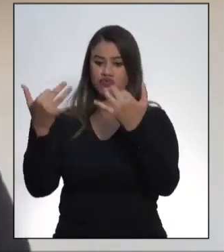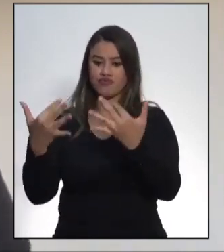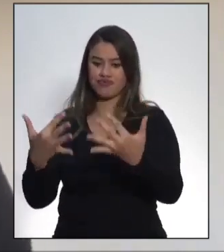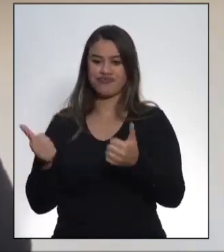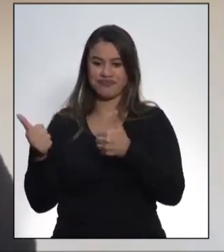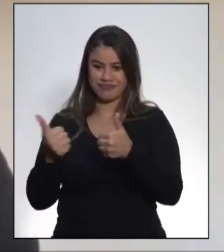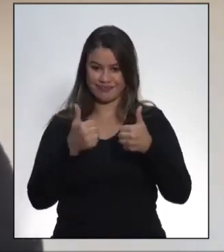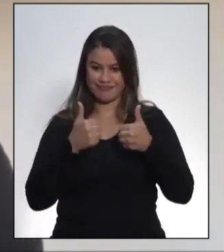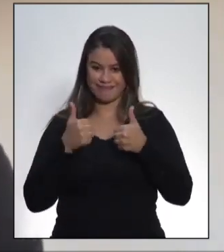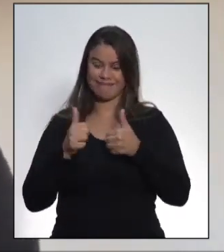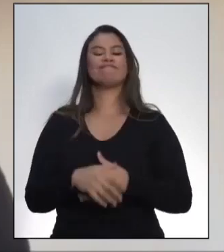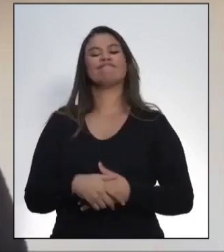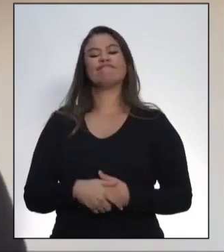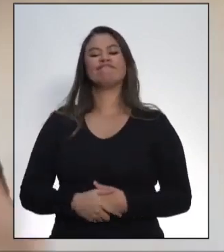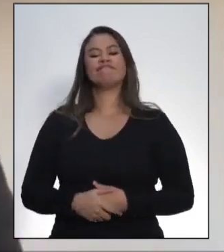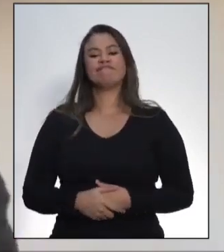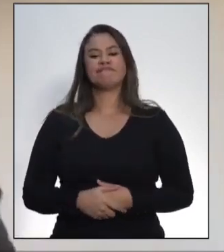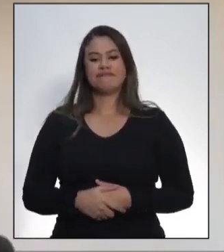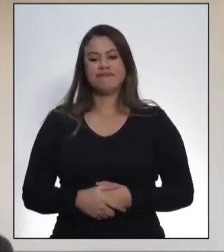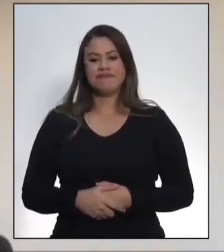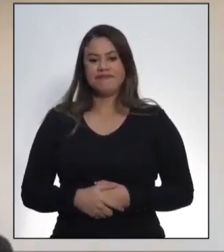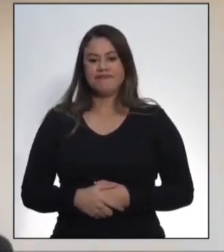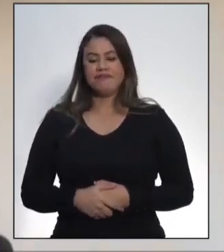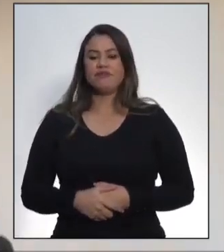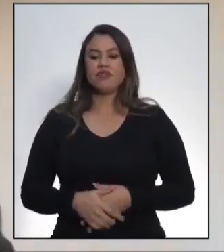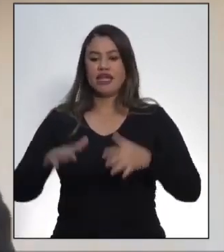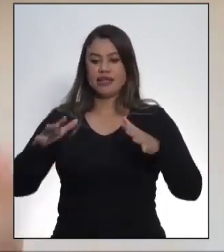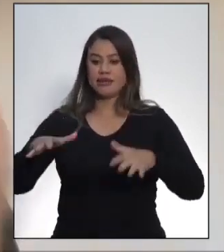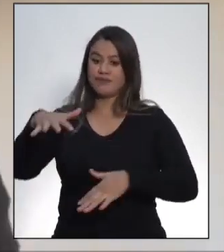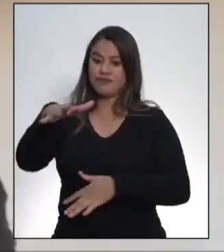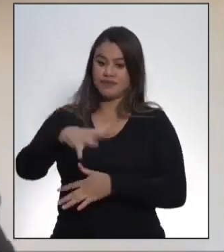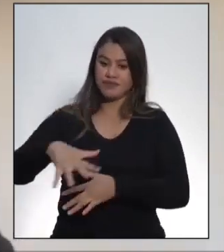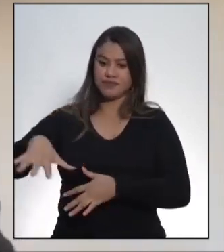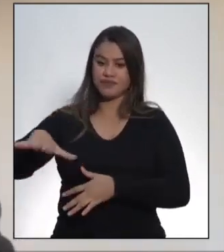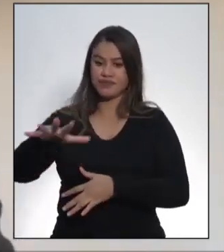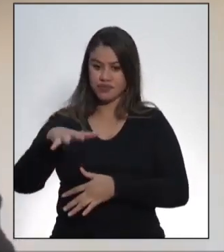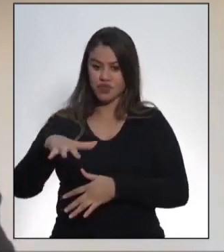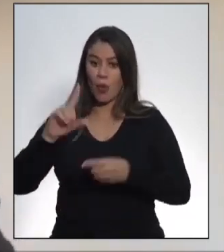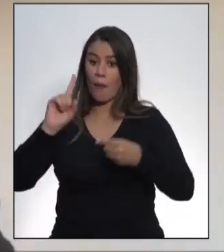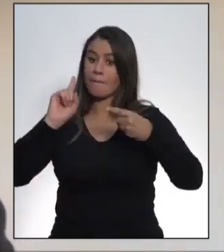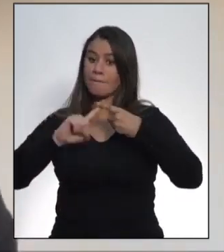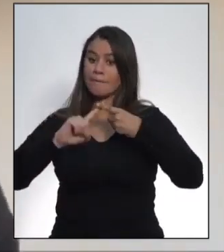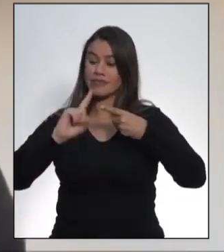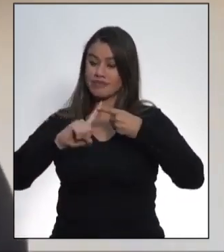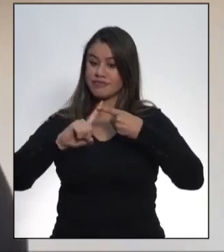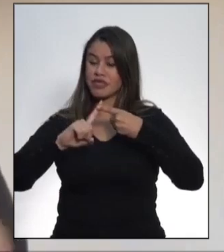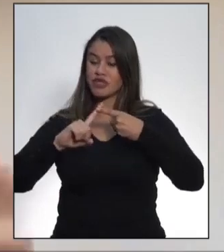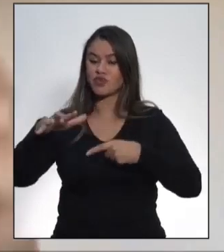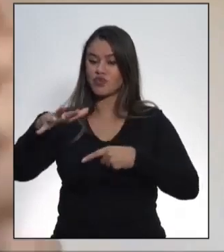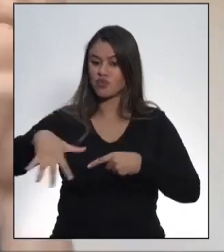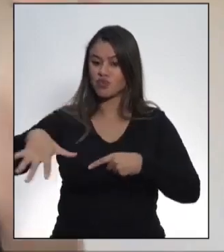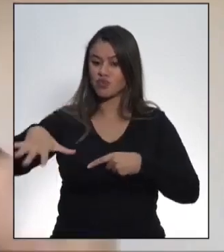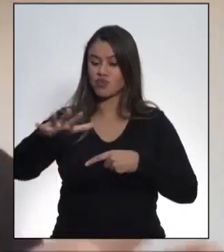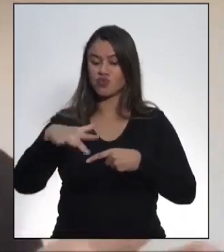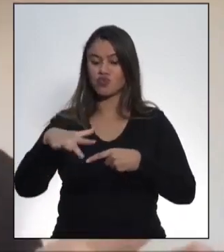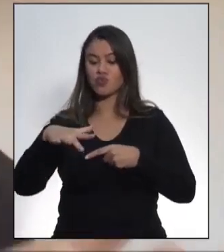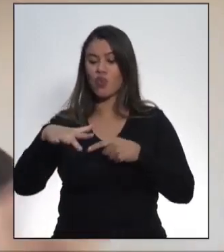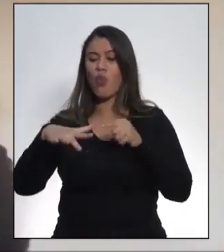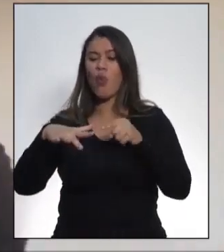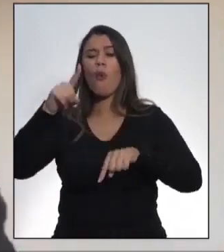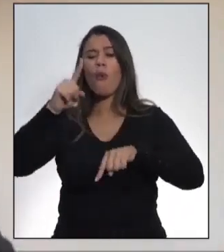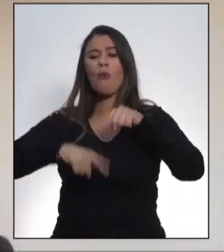agora. Primeiro, dentro desse setor, dentro desse mercado, dentro dessa indústria, qual vai ser o